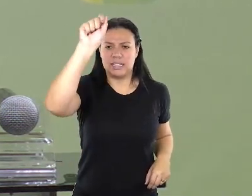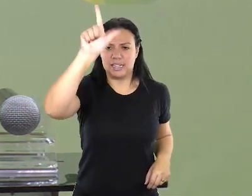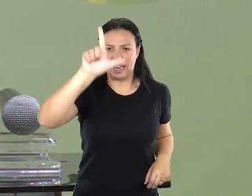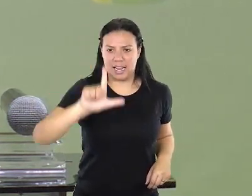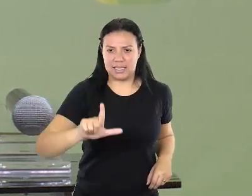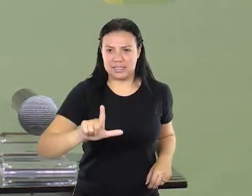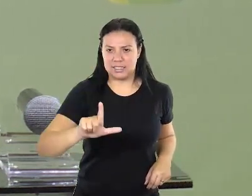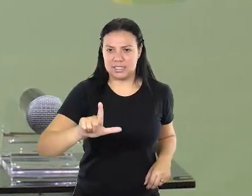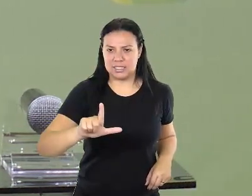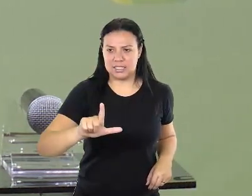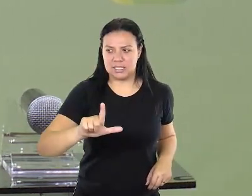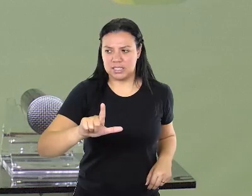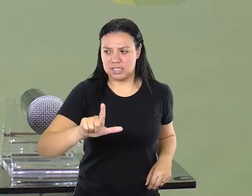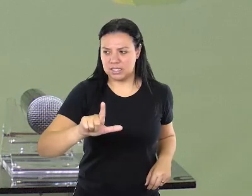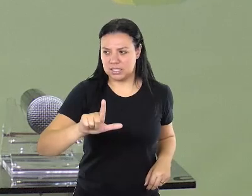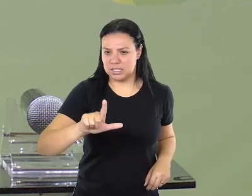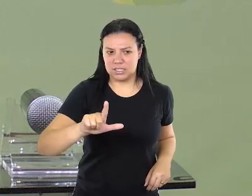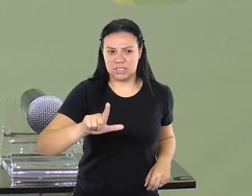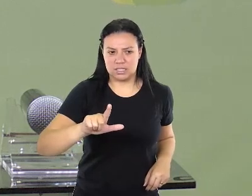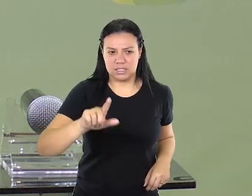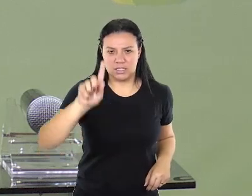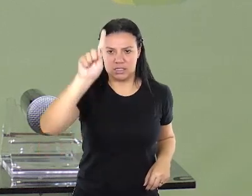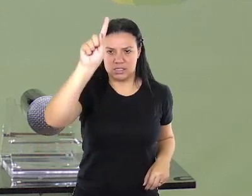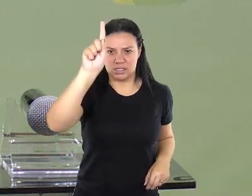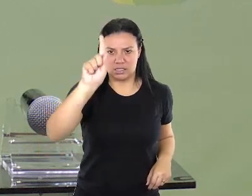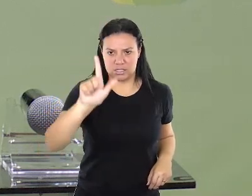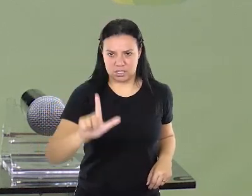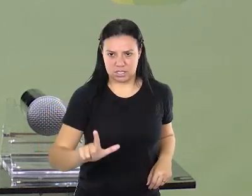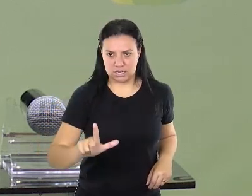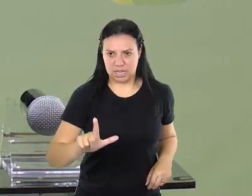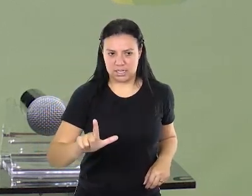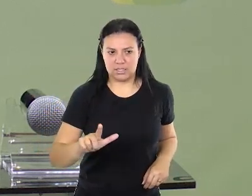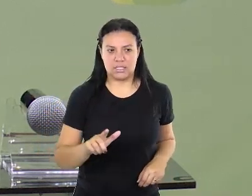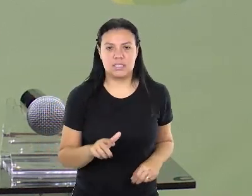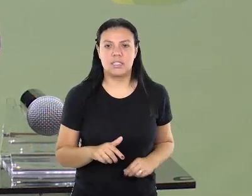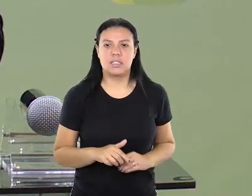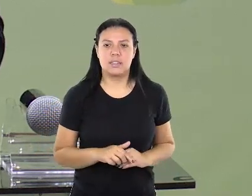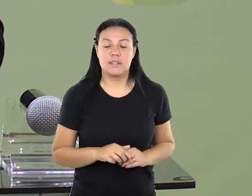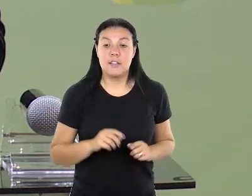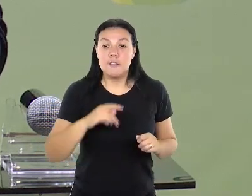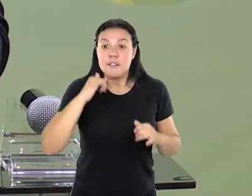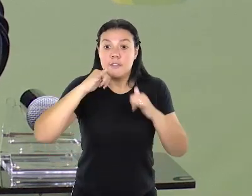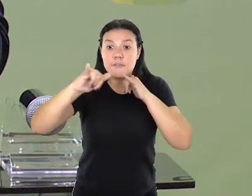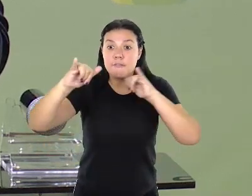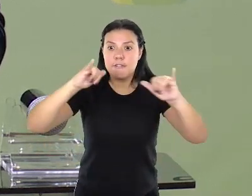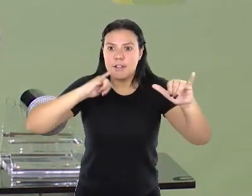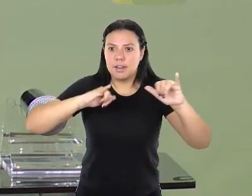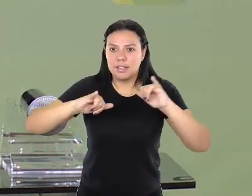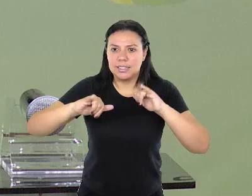antes de nascer. Então eu queria chamar a sua atenção para o que diz